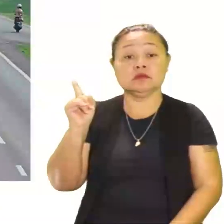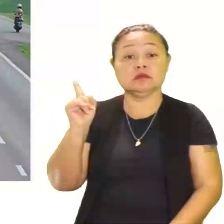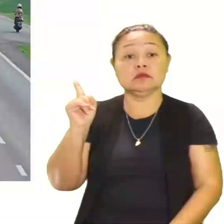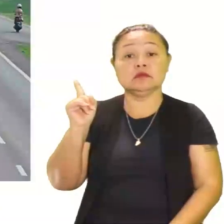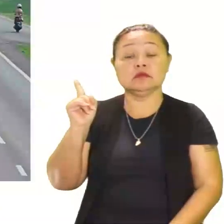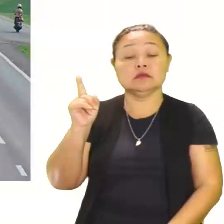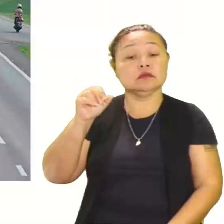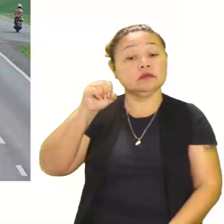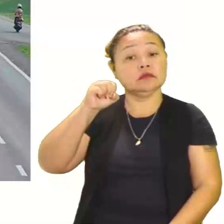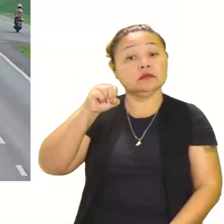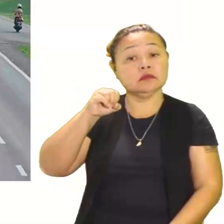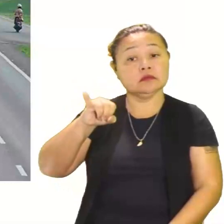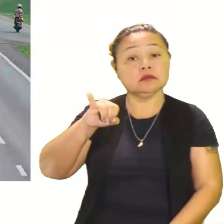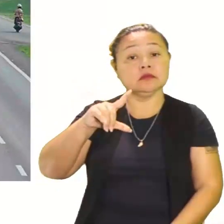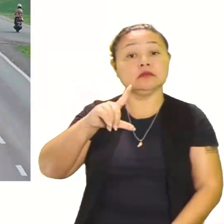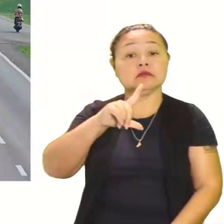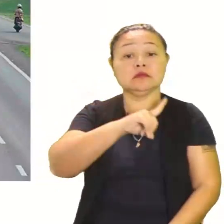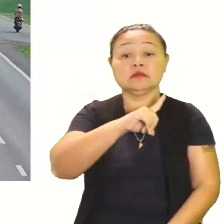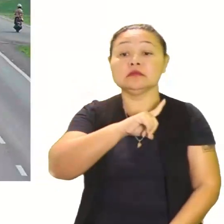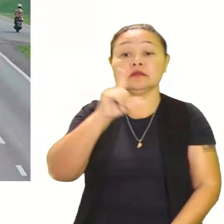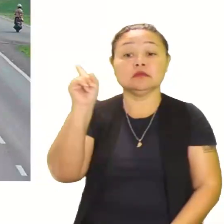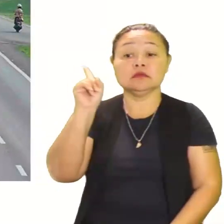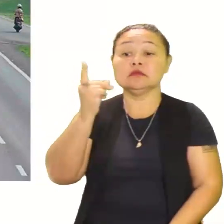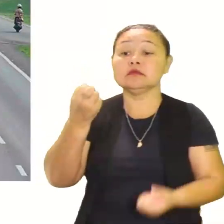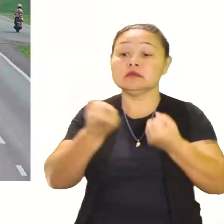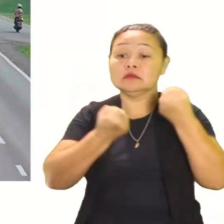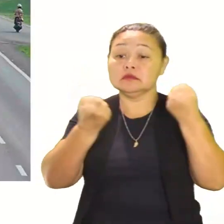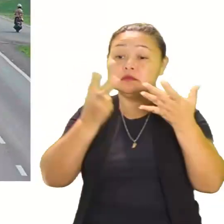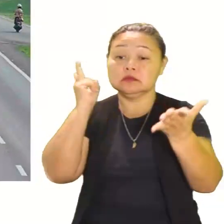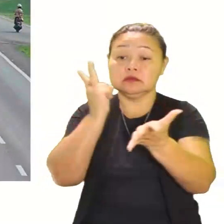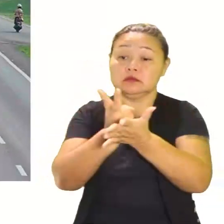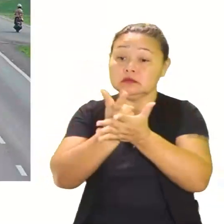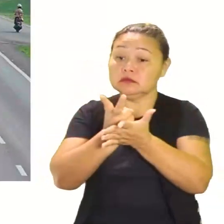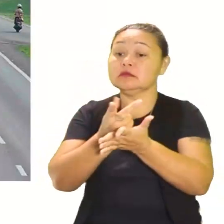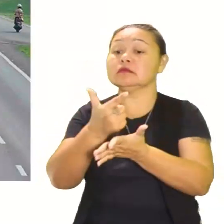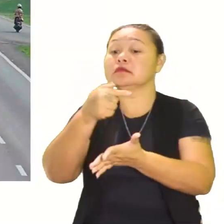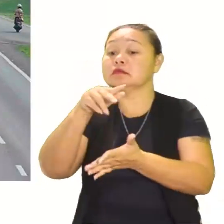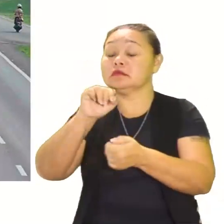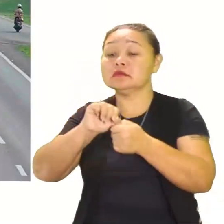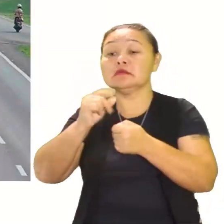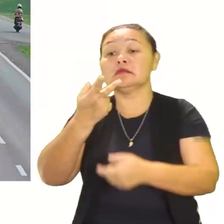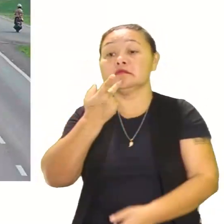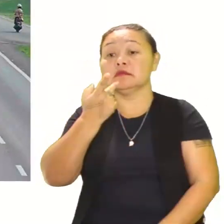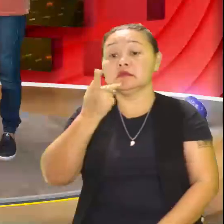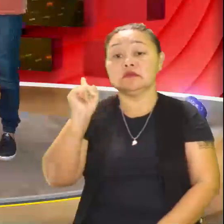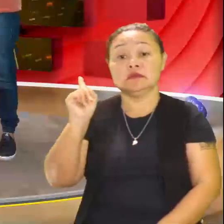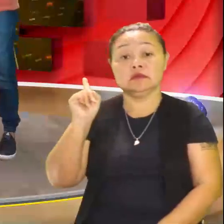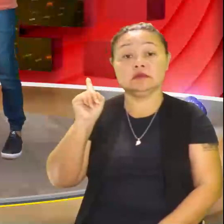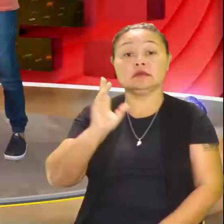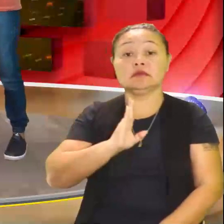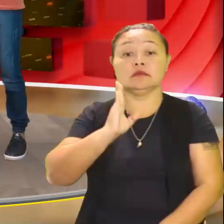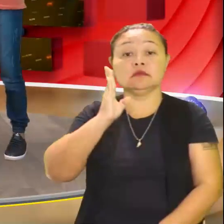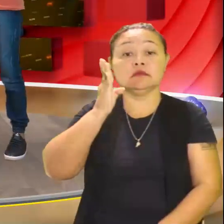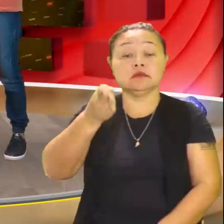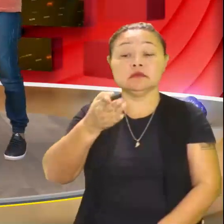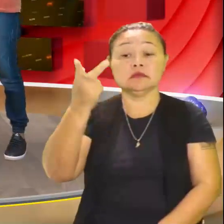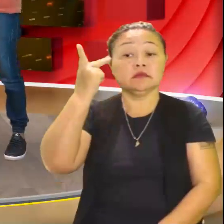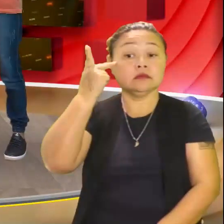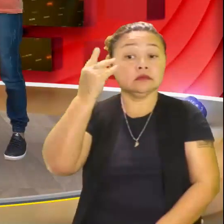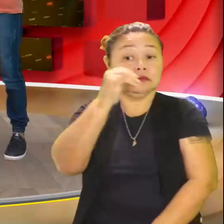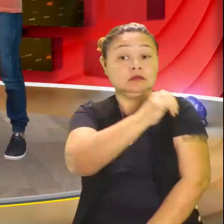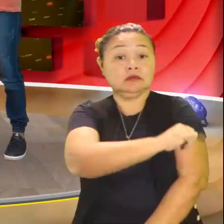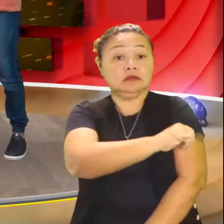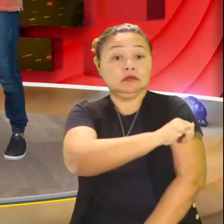lá. Agora, se situação. A gente tiver um carro andando com essa mesma velocidade, só que agora falamos aqui, ó, sentido São